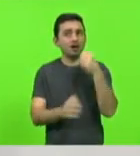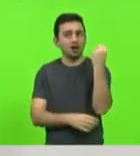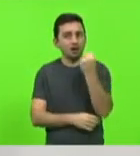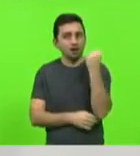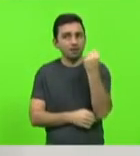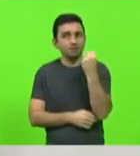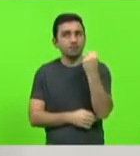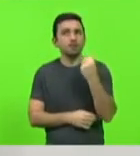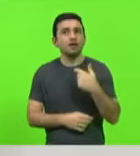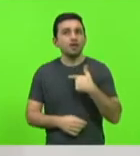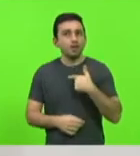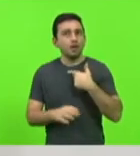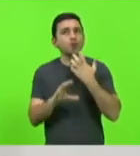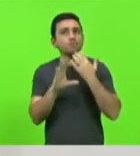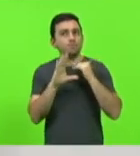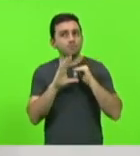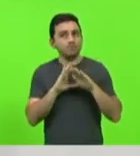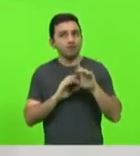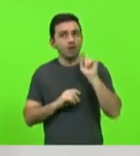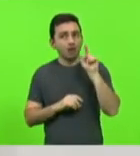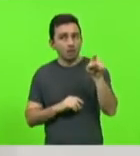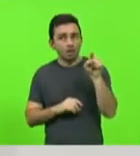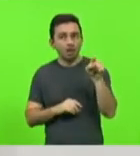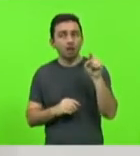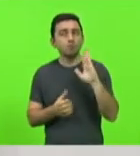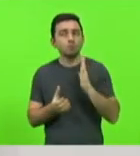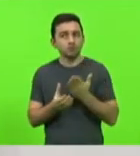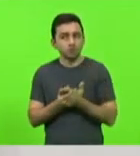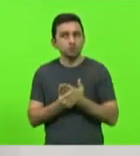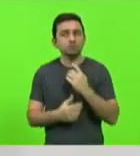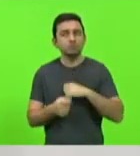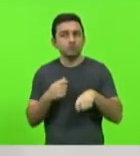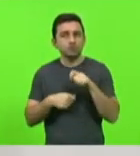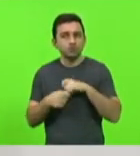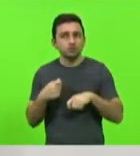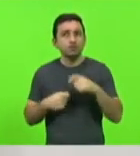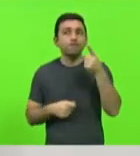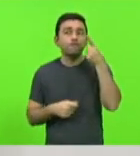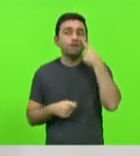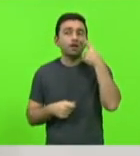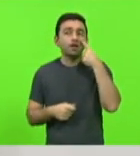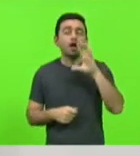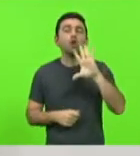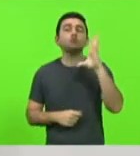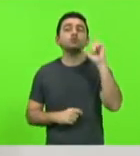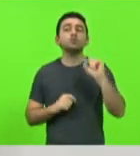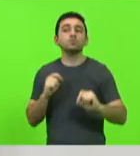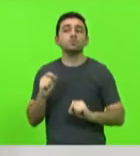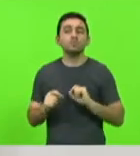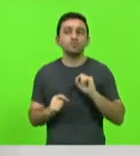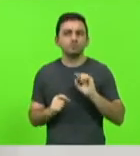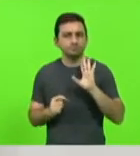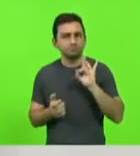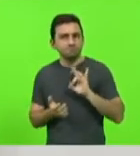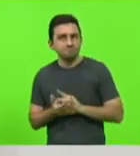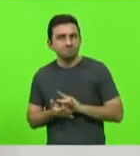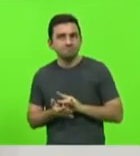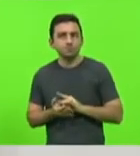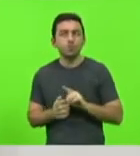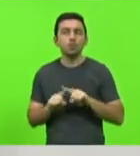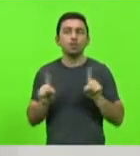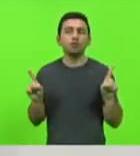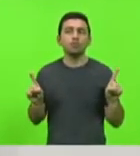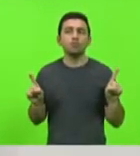estou mandando para a secretaria abrir um processo administrativo e ver o que, que está acontecendo, se isso aí, de fato,